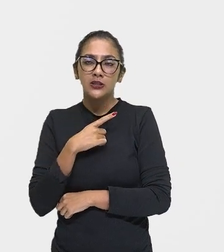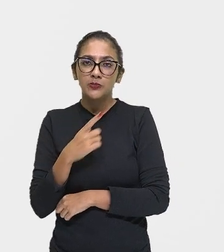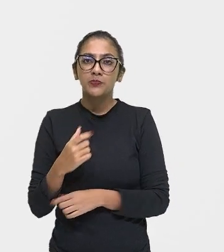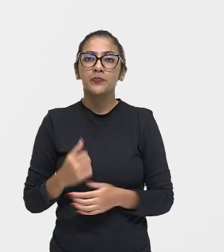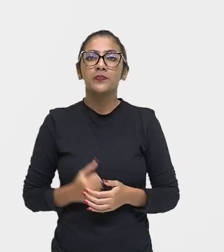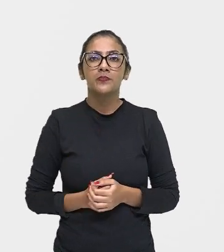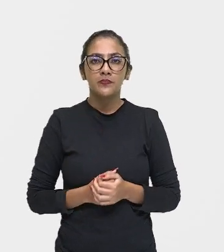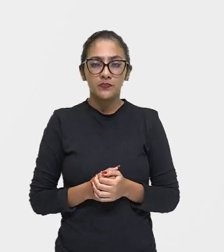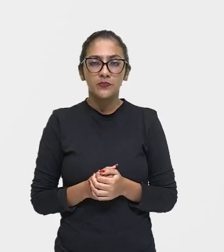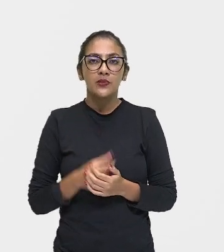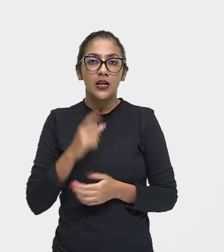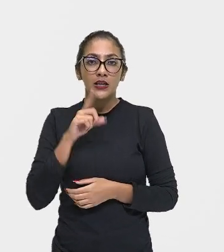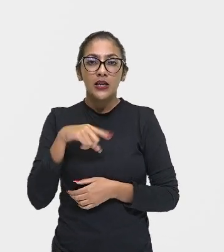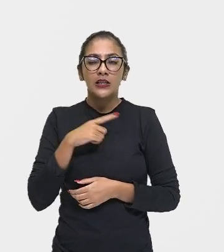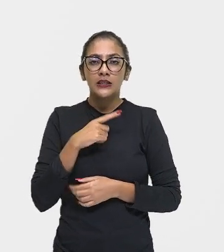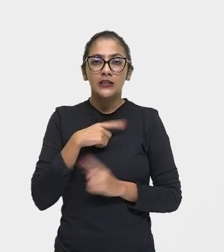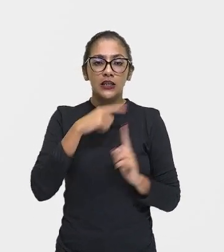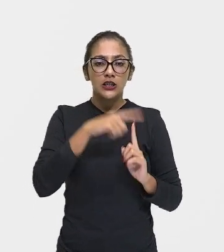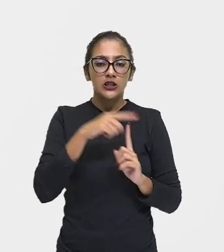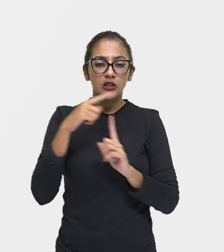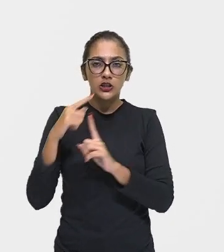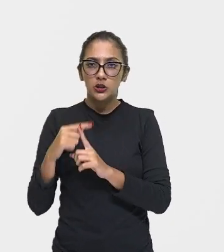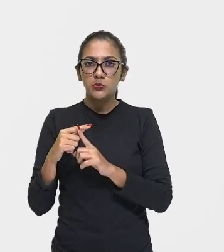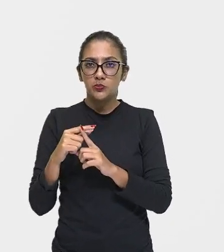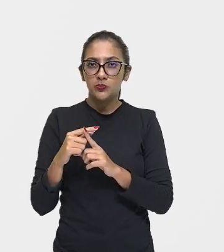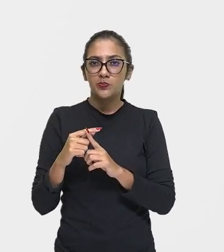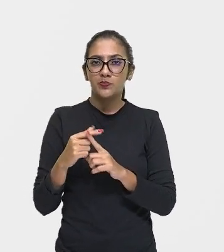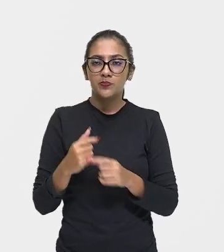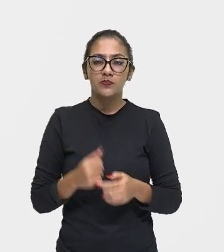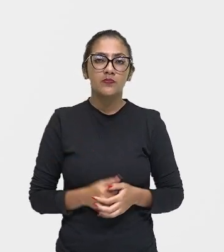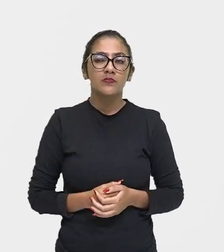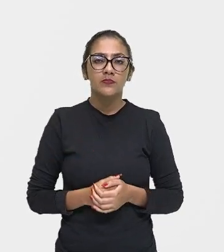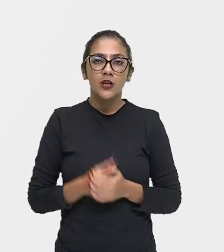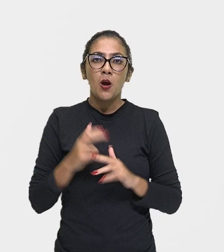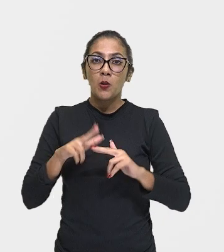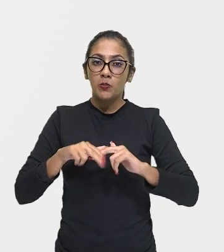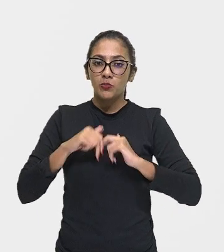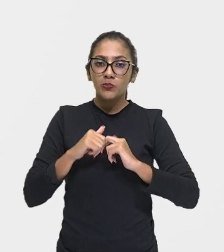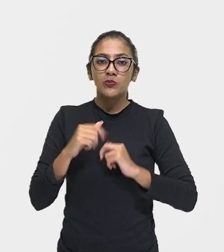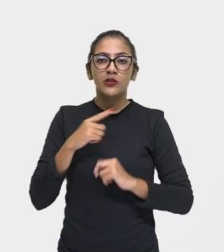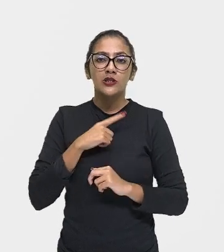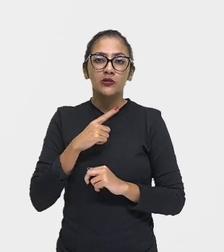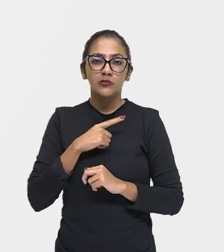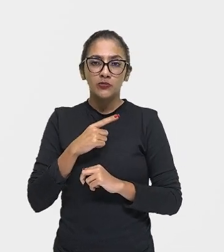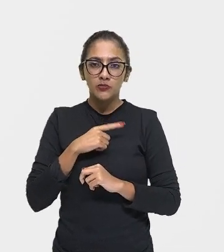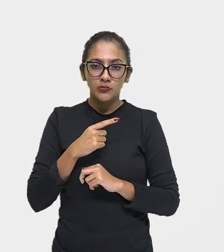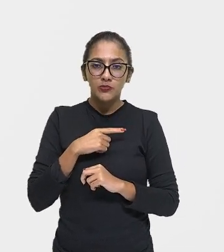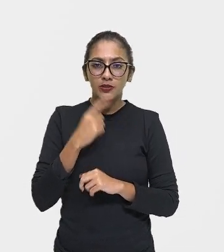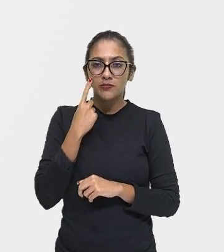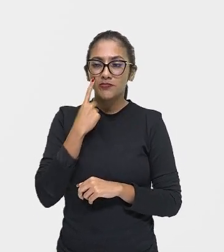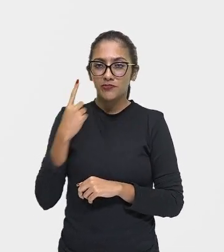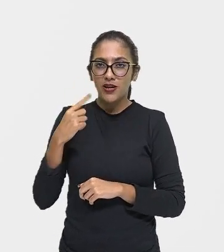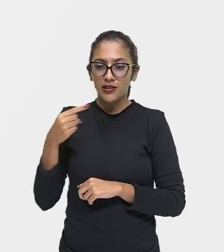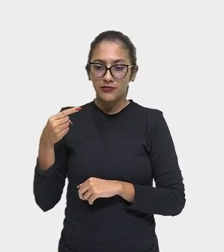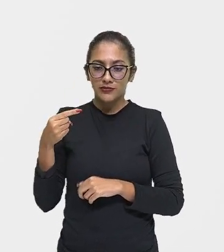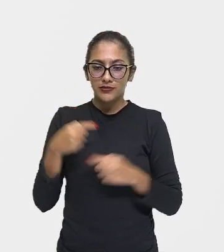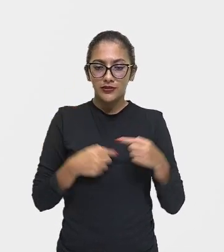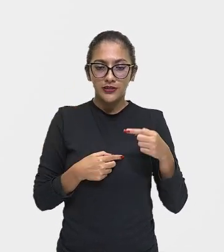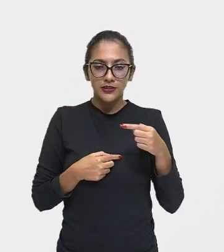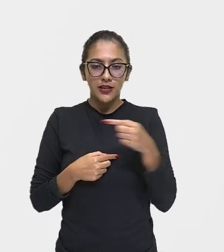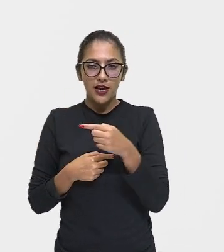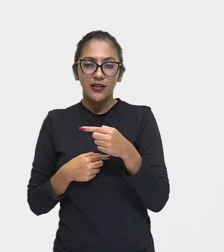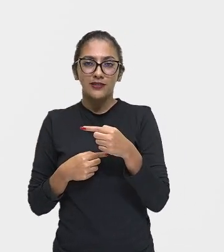são grandezas vetoriais. Por isso que nós temos a seta em cima, né,